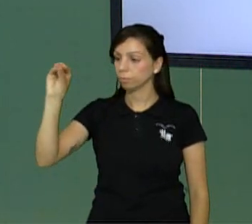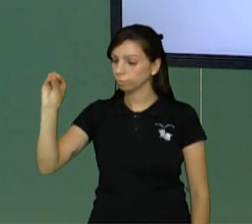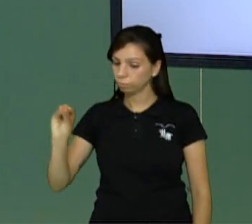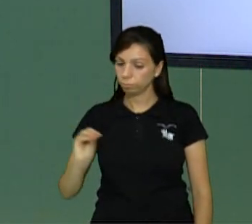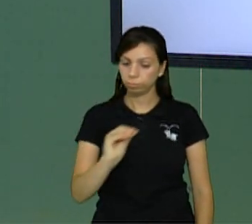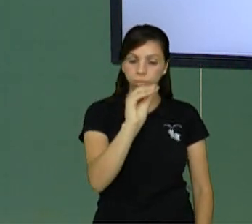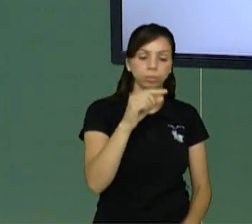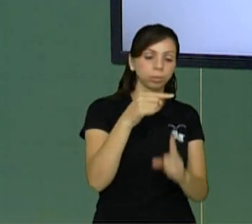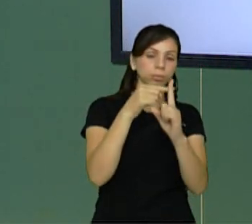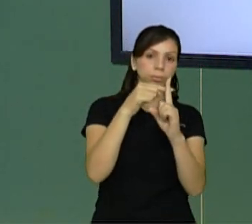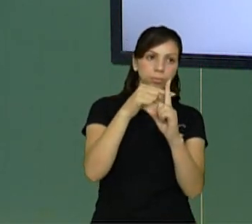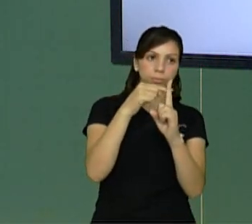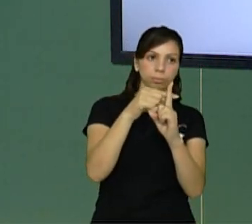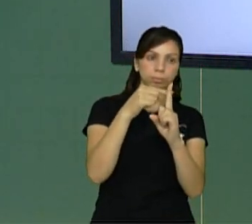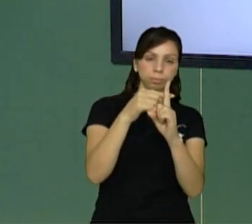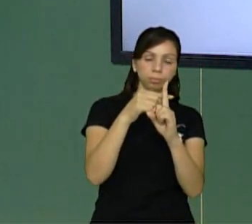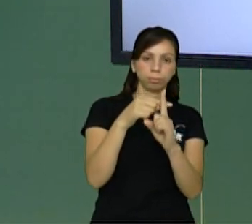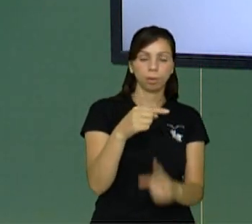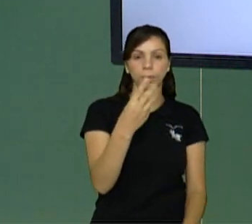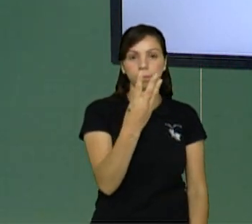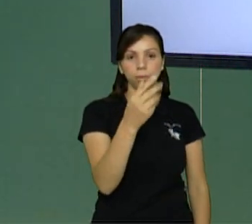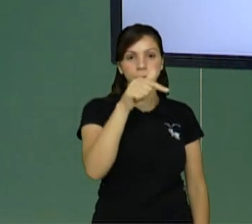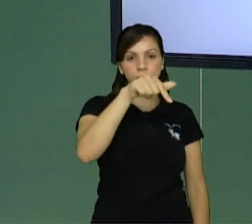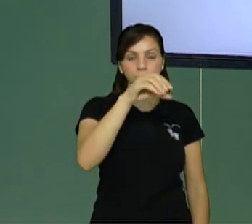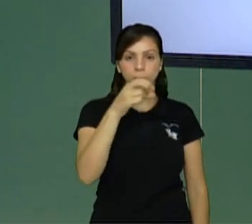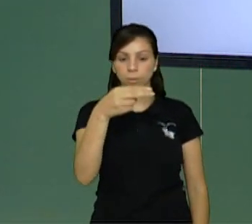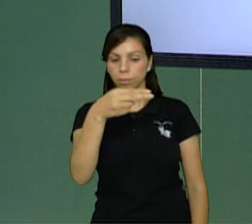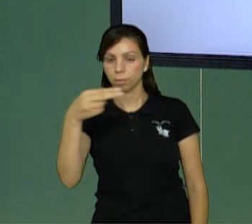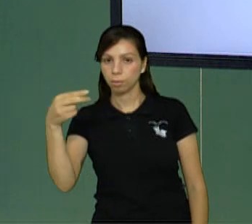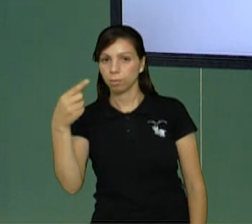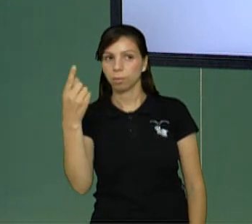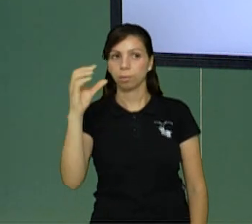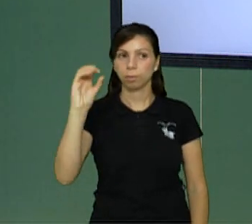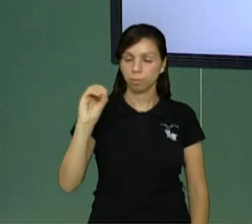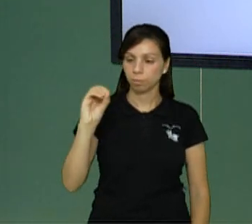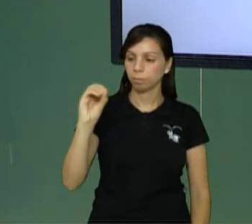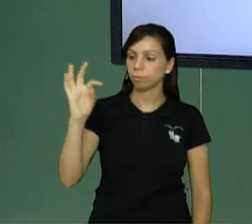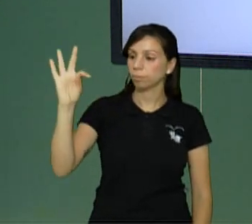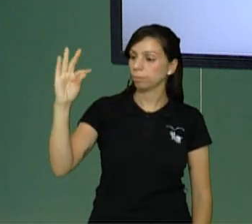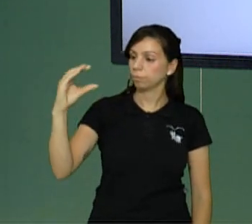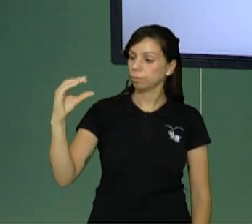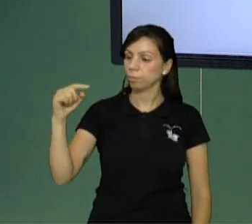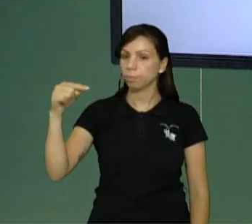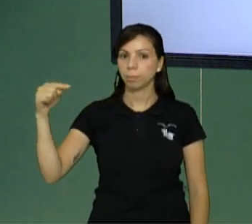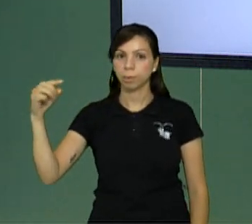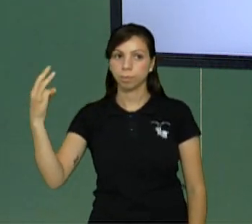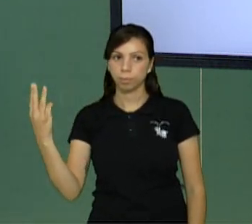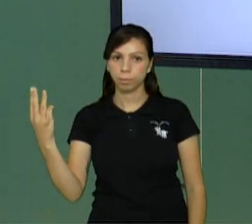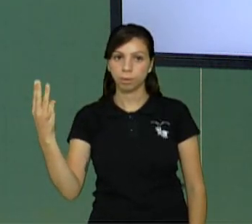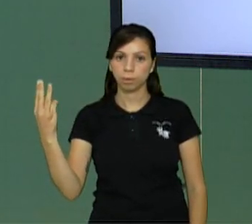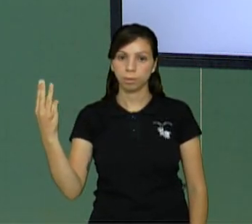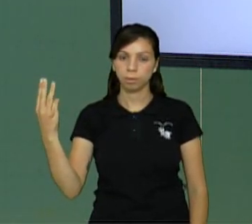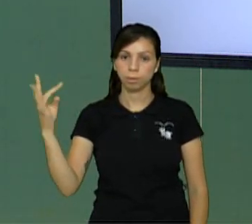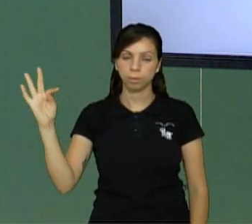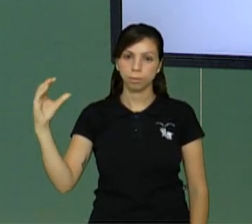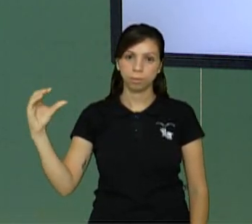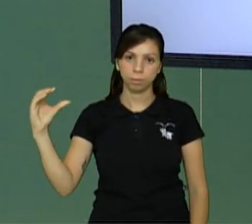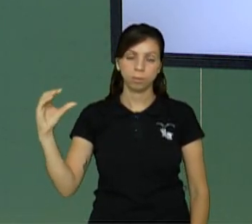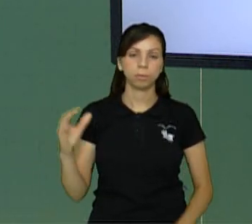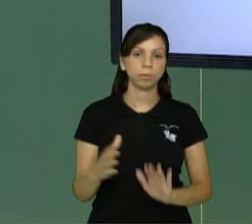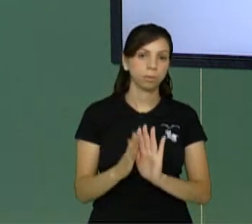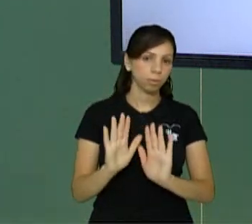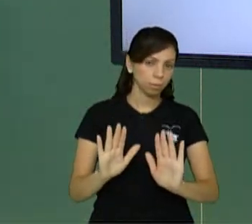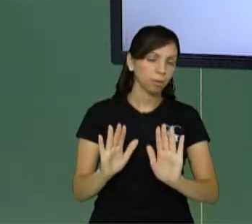mais. 370 é igual 10TC menos 3TC.